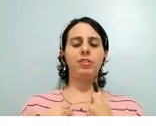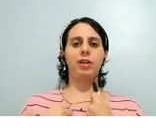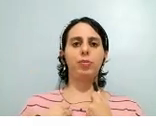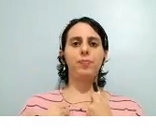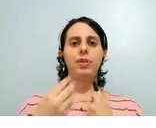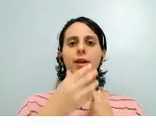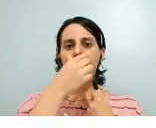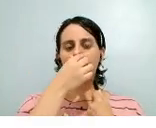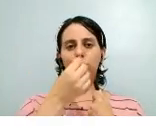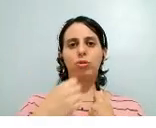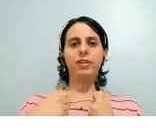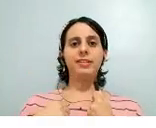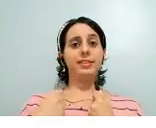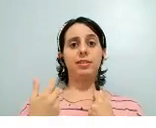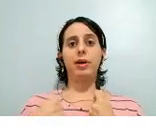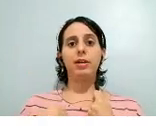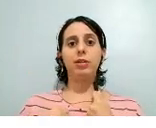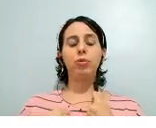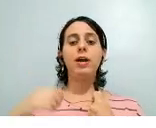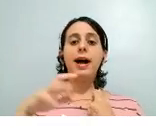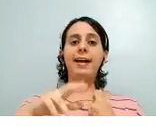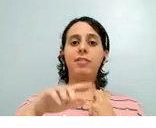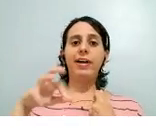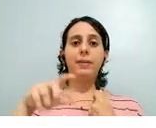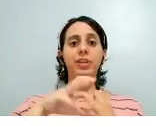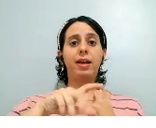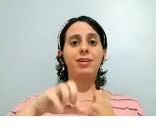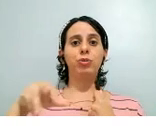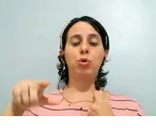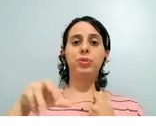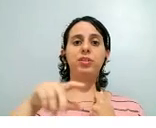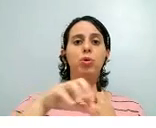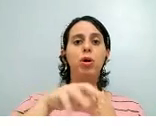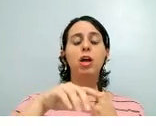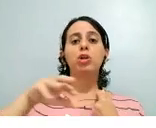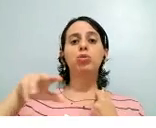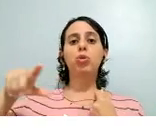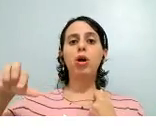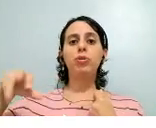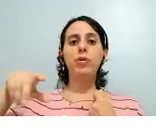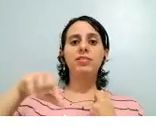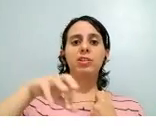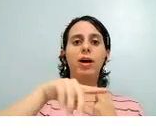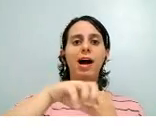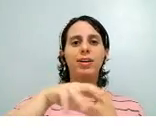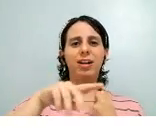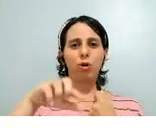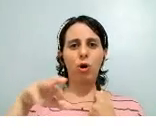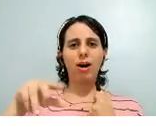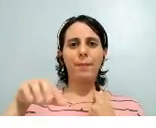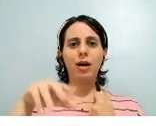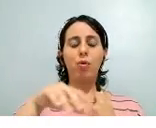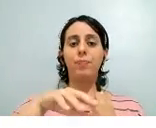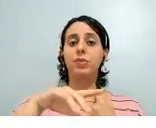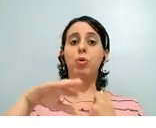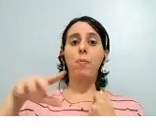trabalho, por exemplo. Ela coçou o nariz, ela está trabalhando, aí ela vai teclando no computador, todo esse local que ela